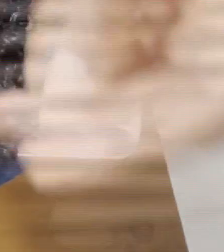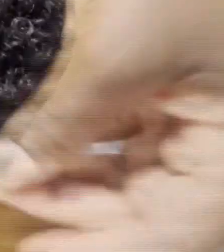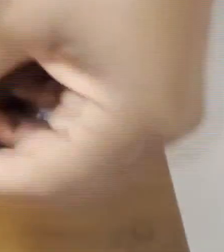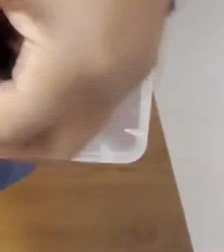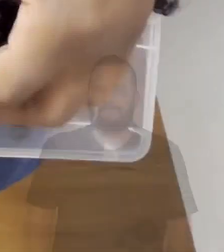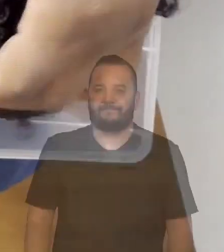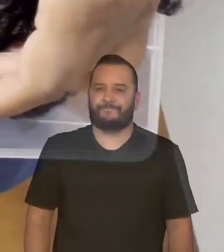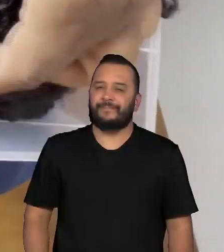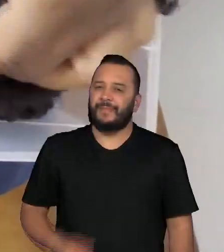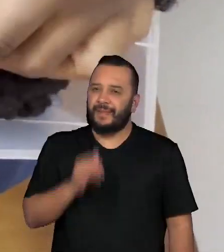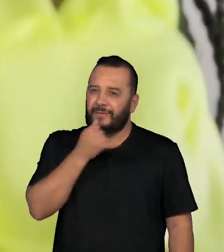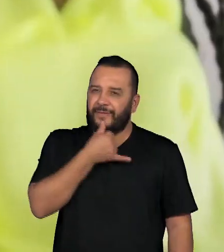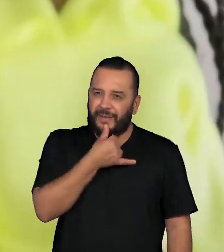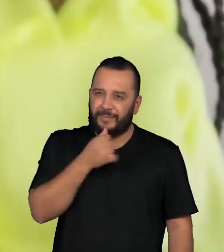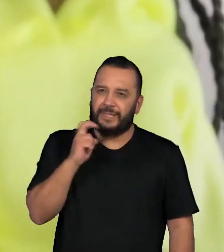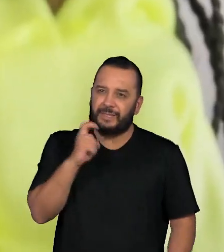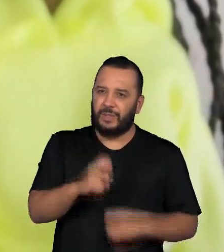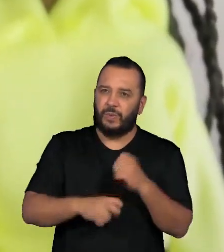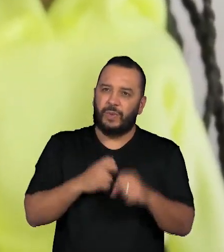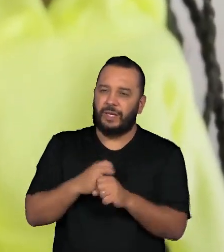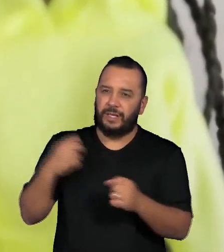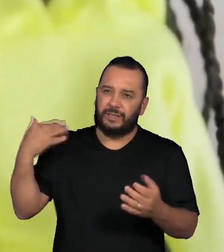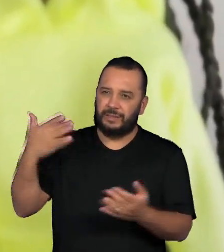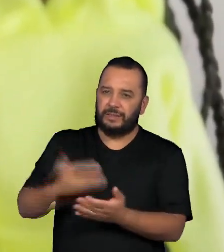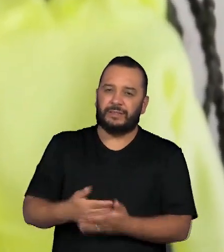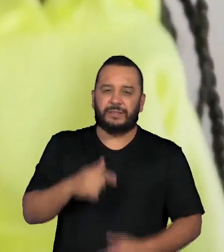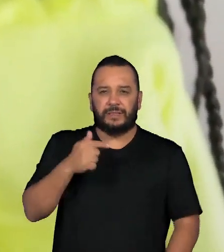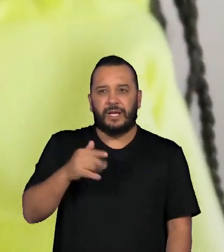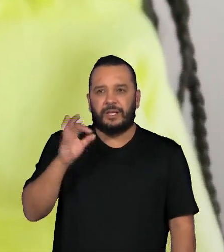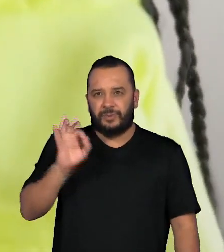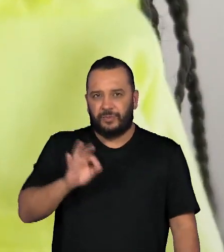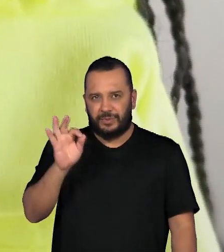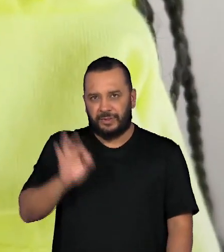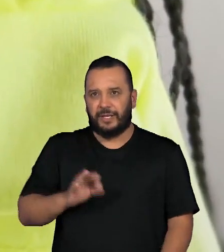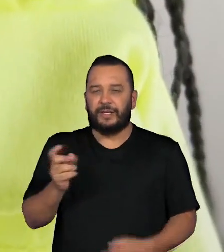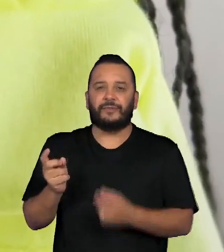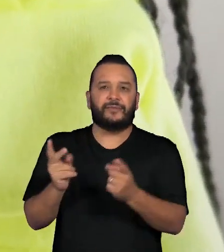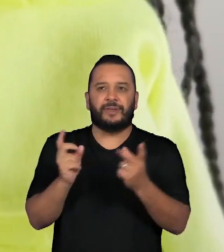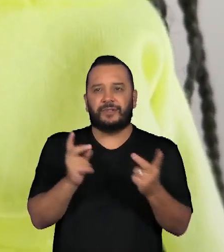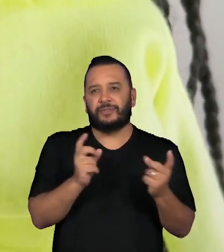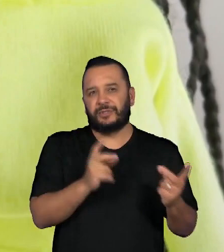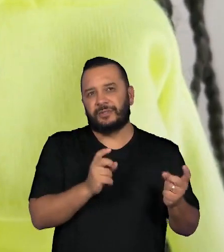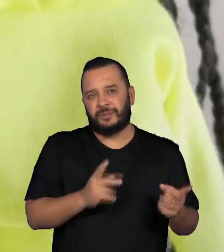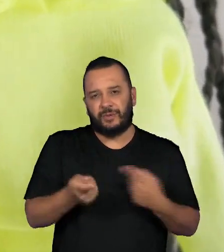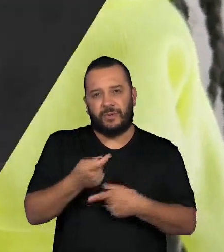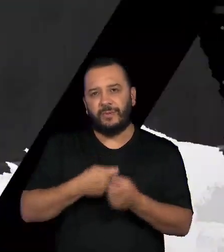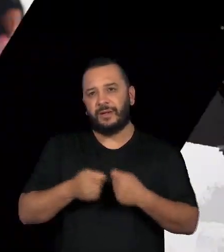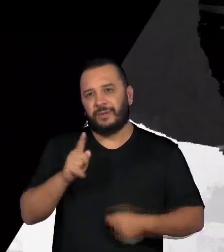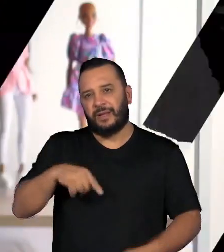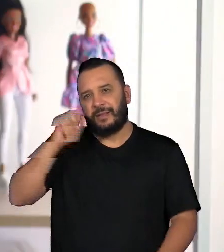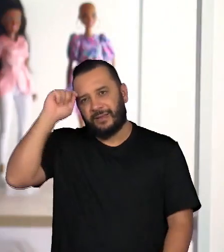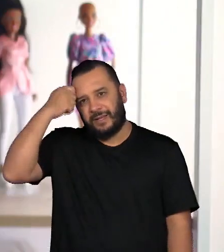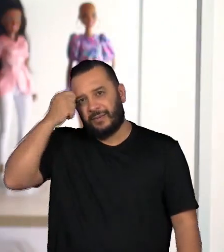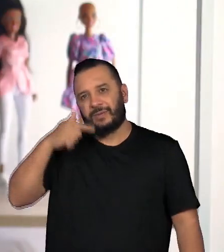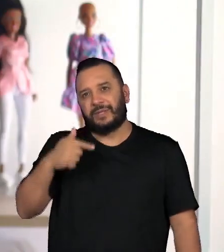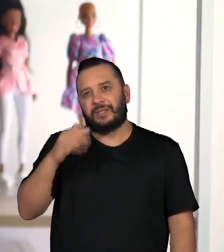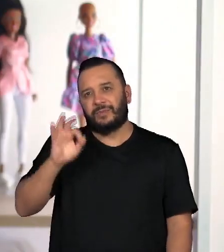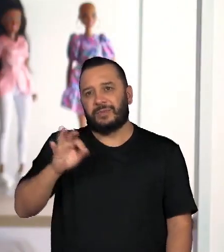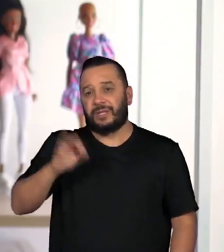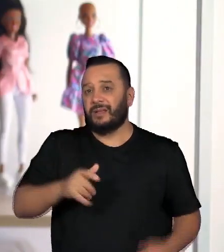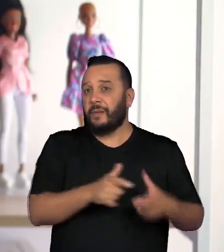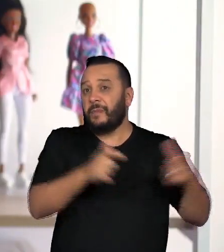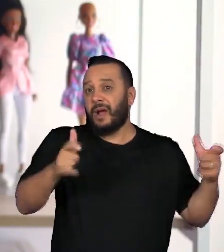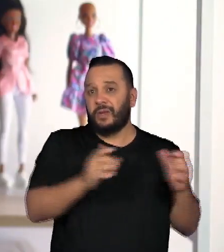Infelizmente, há mais de 5 anos, apenas 7% das bonecas comercializadas são negras. O mercado ainda investe em